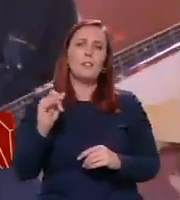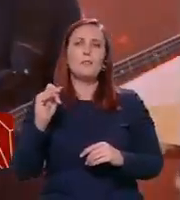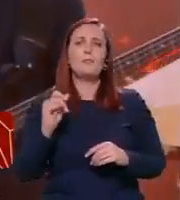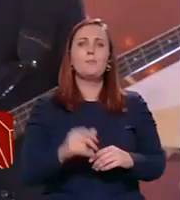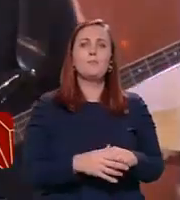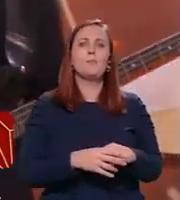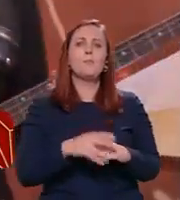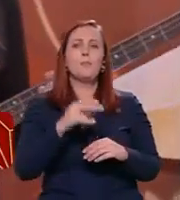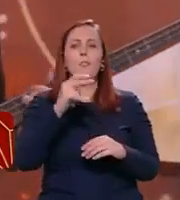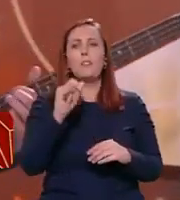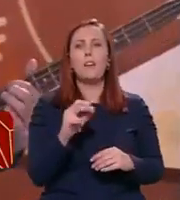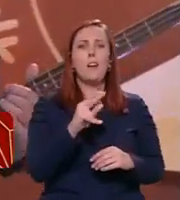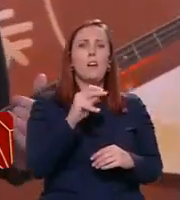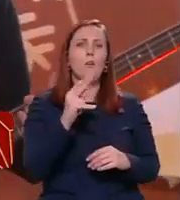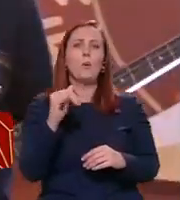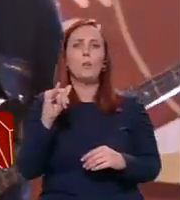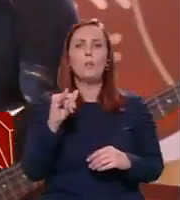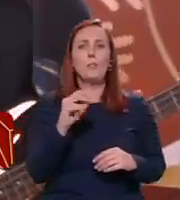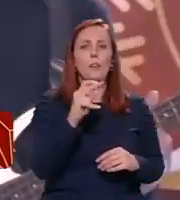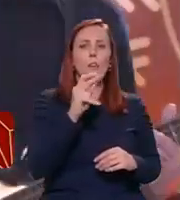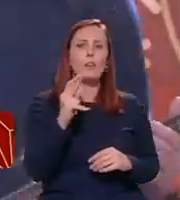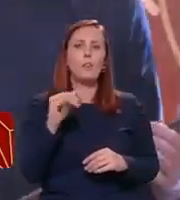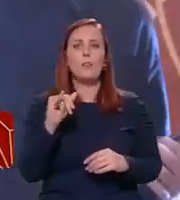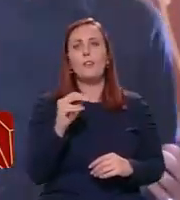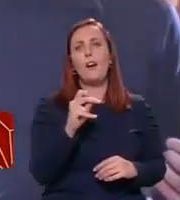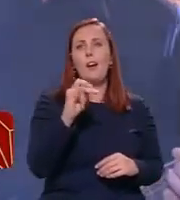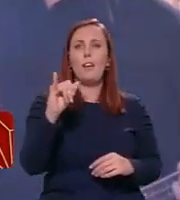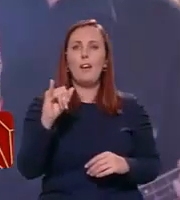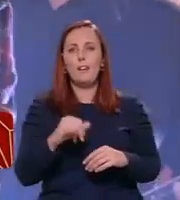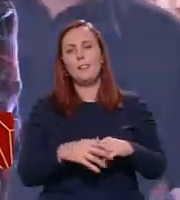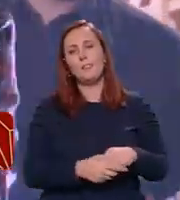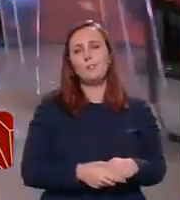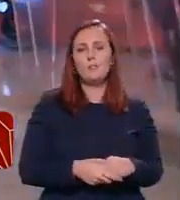ai, ai, ai, ui, ui, ui, ui.